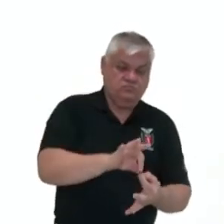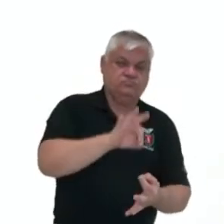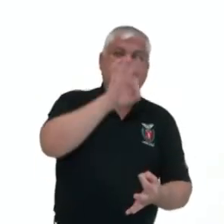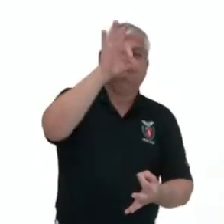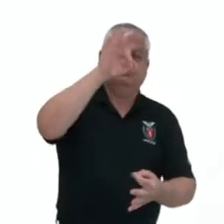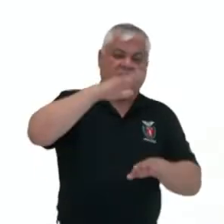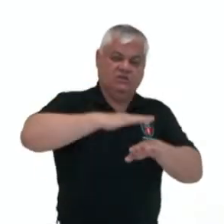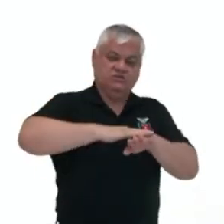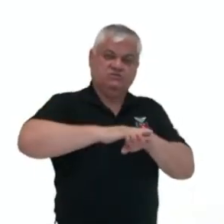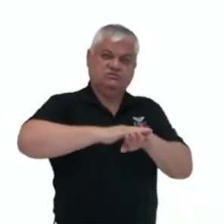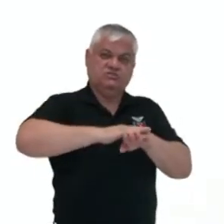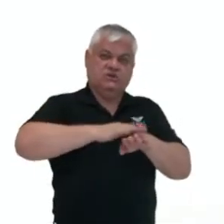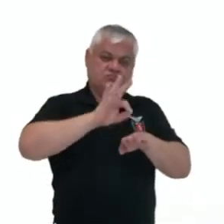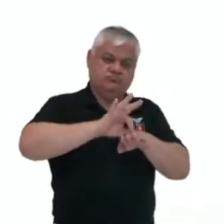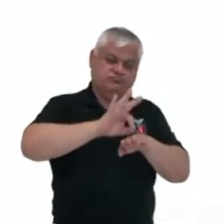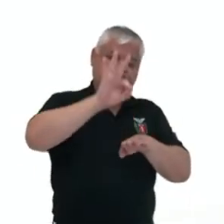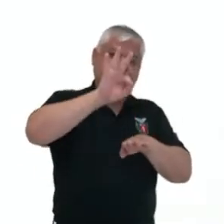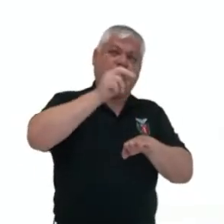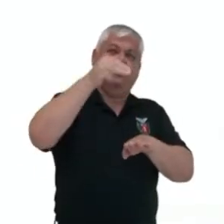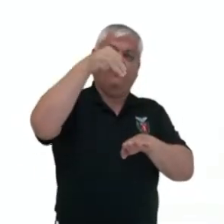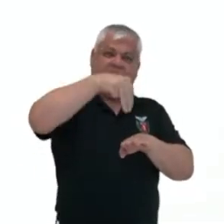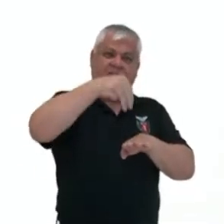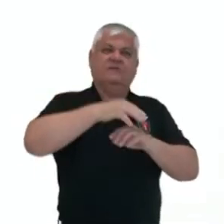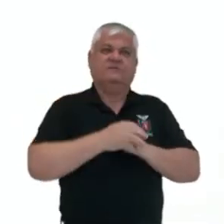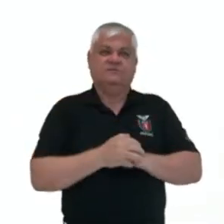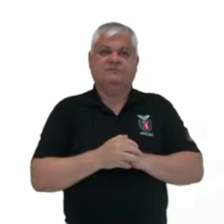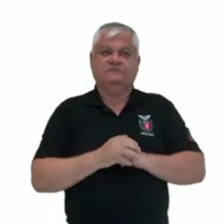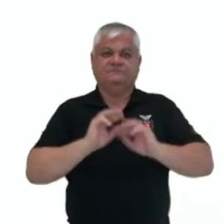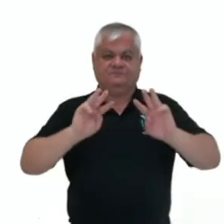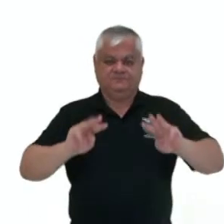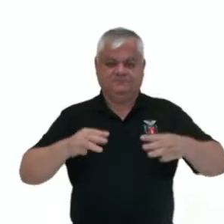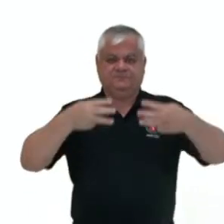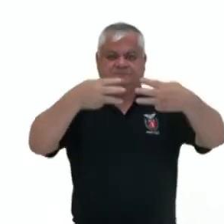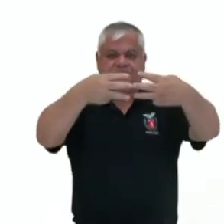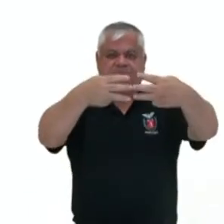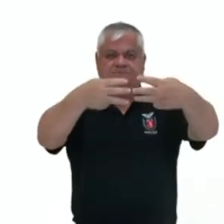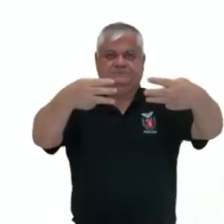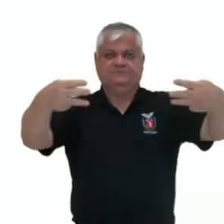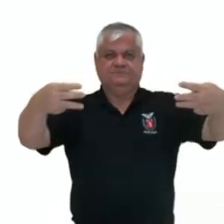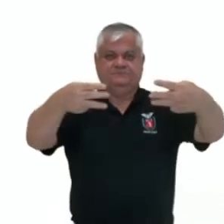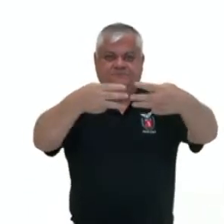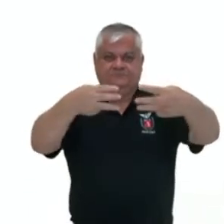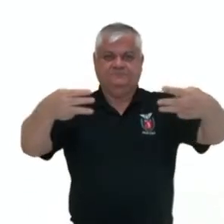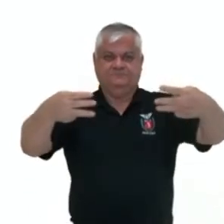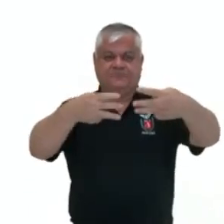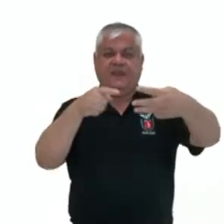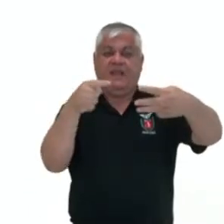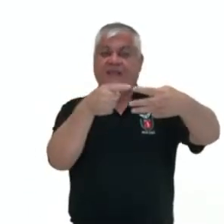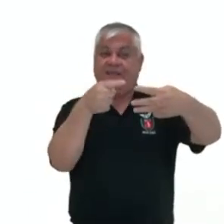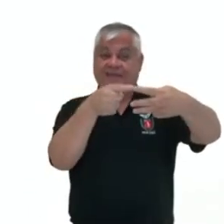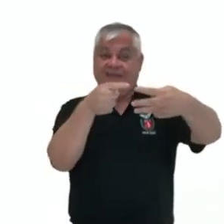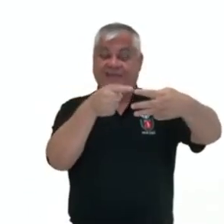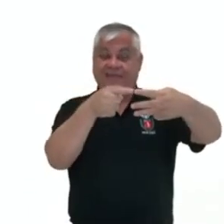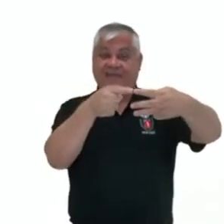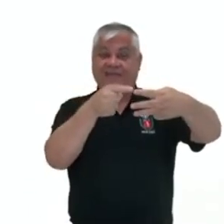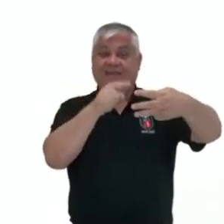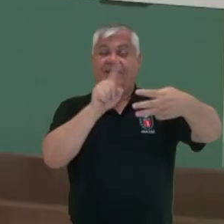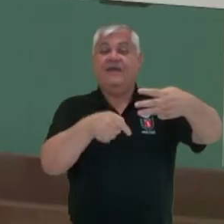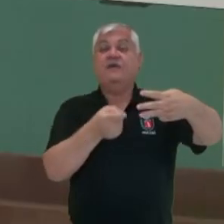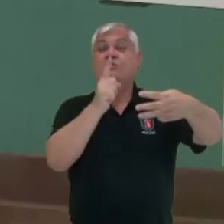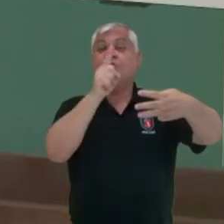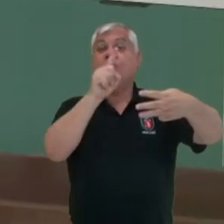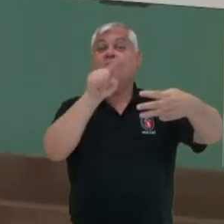ringue. A corda do topo fica a 1,30 m, então essa corda aqui em cima, ó, essa última corda aqui, ela vai